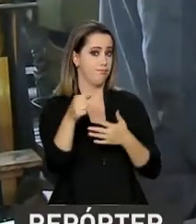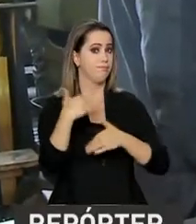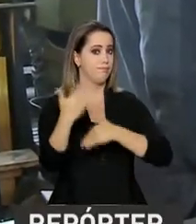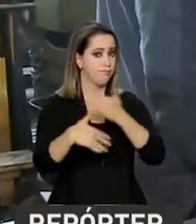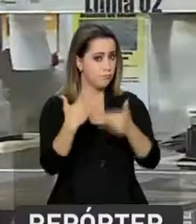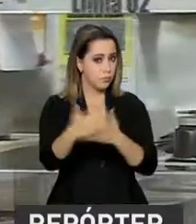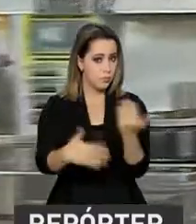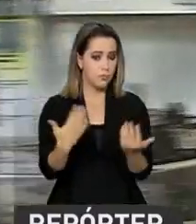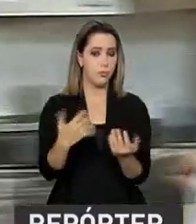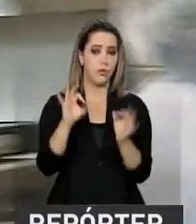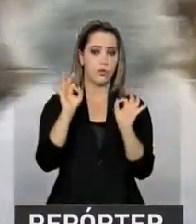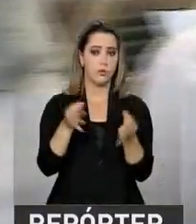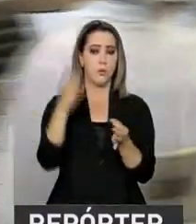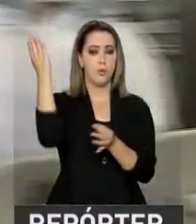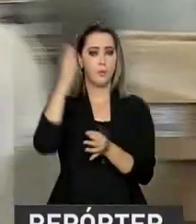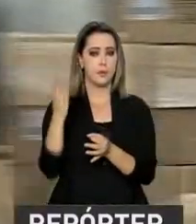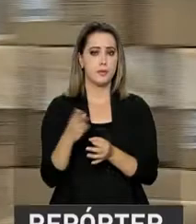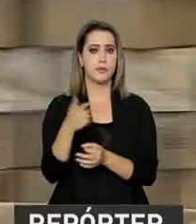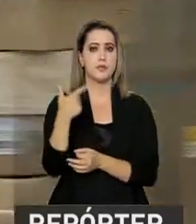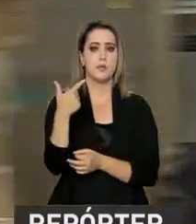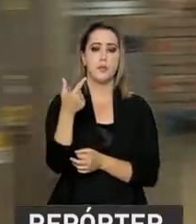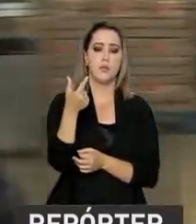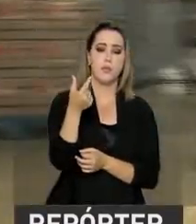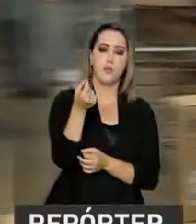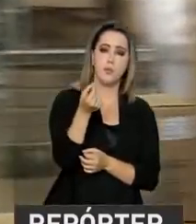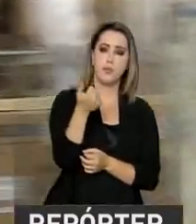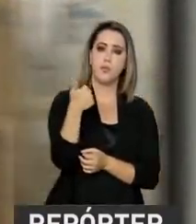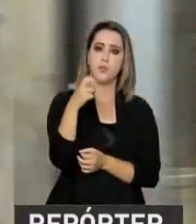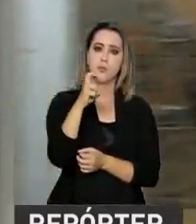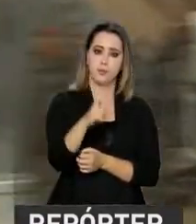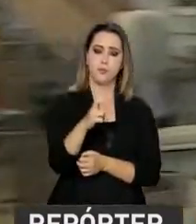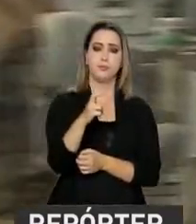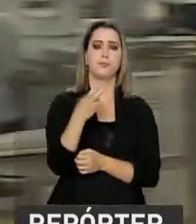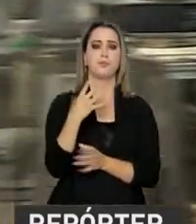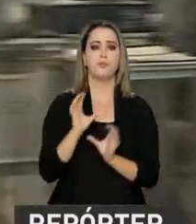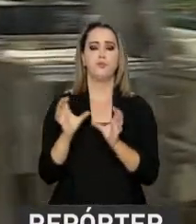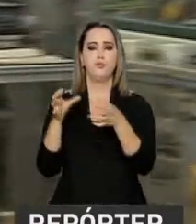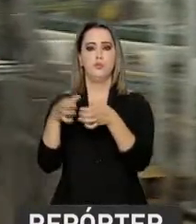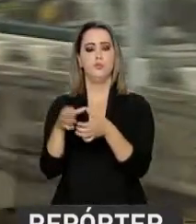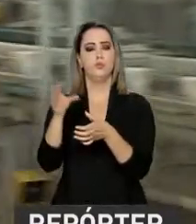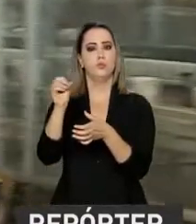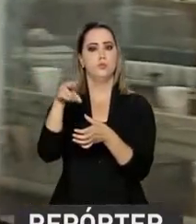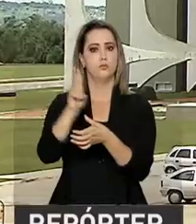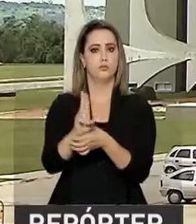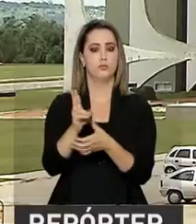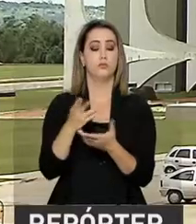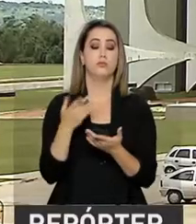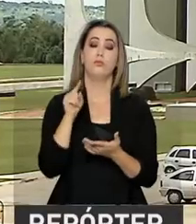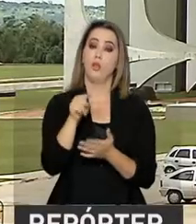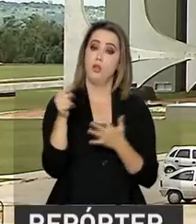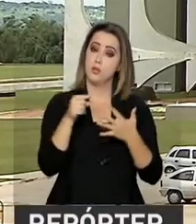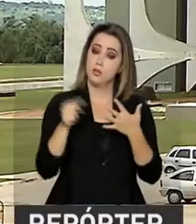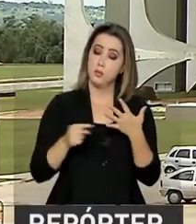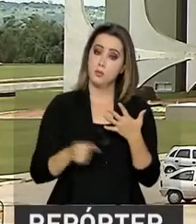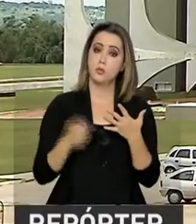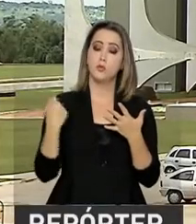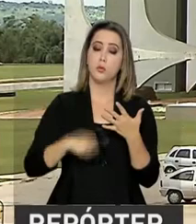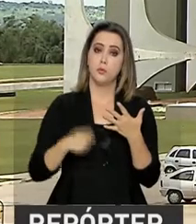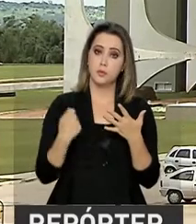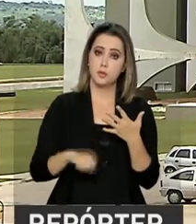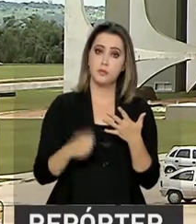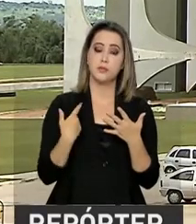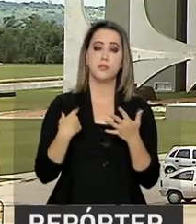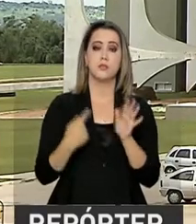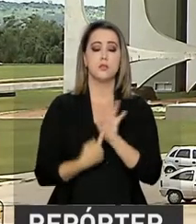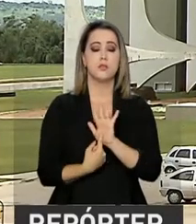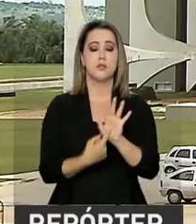adotados pelo brasil em 2015 durante a cúpula das nações unidas a onu esses objetivos servem